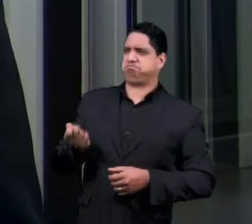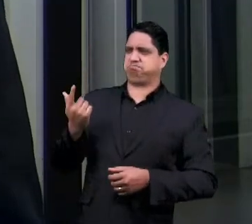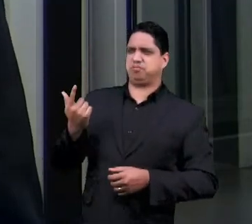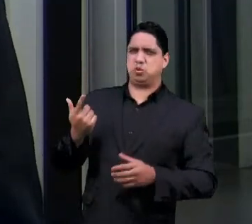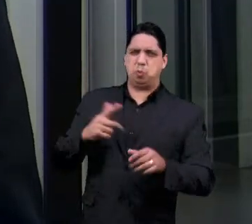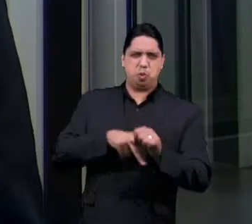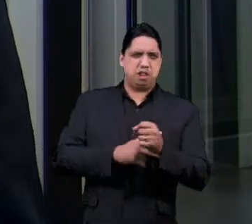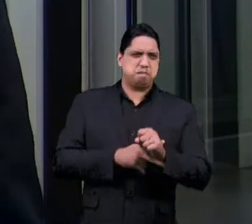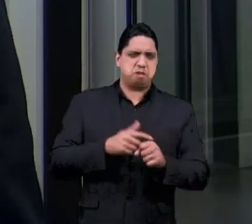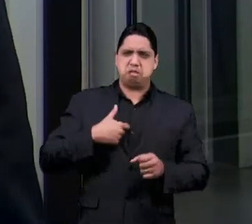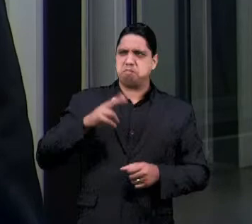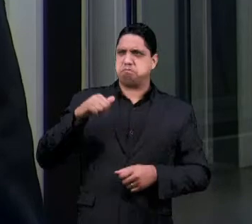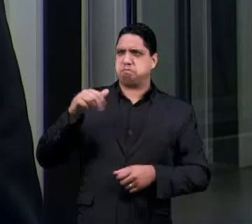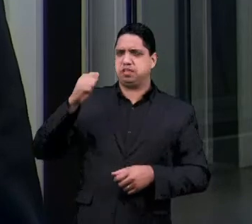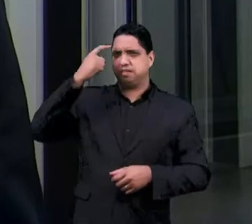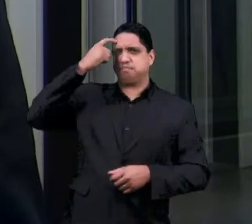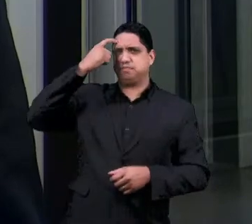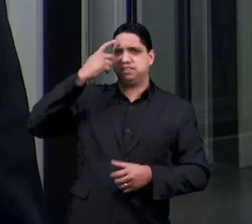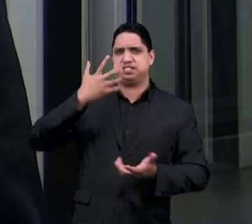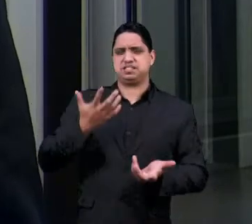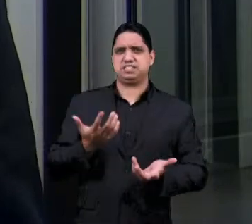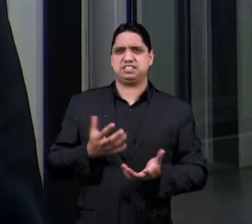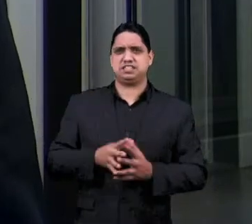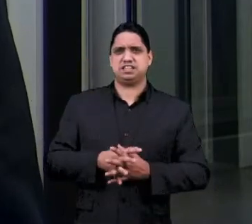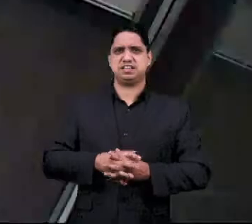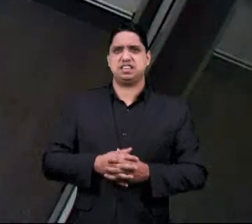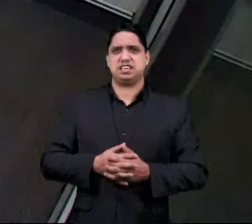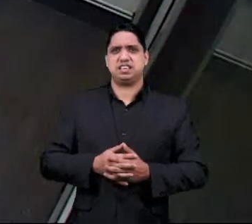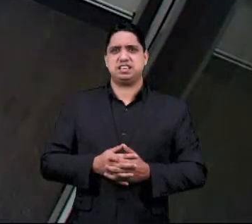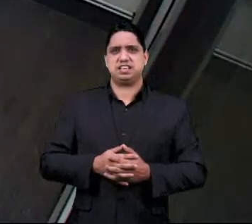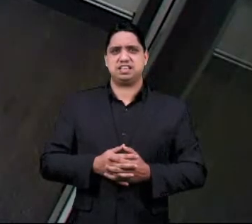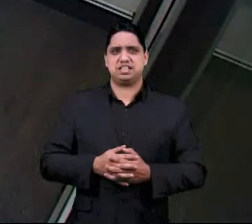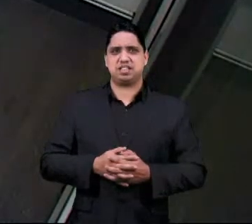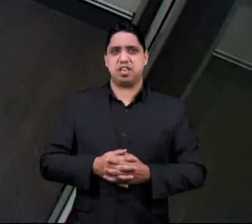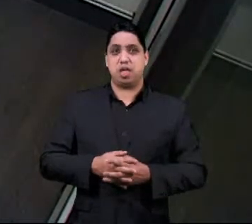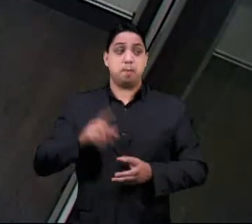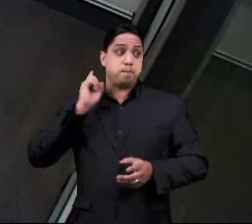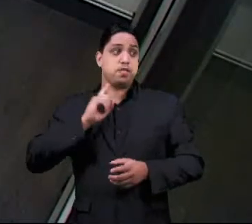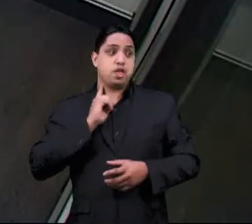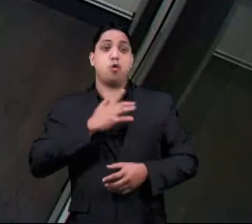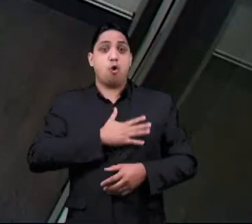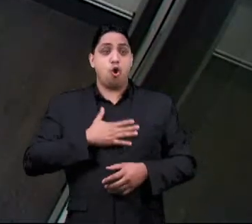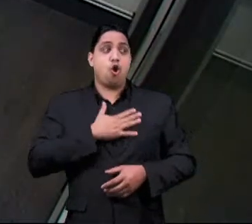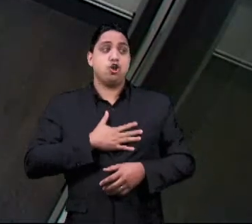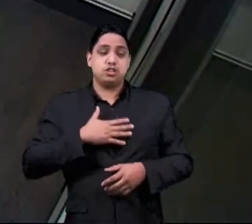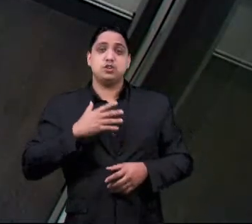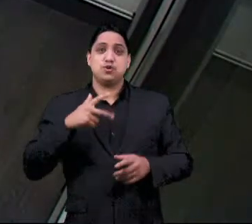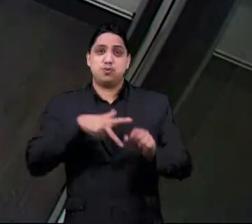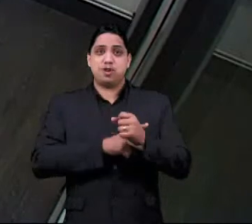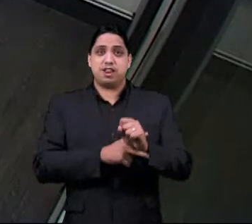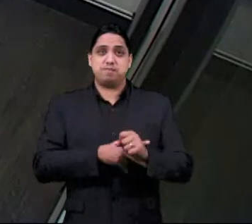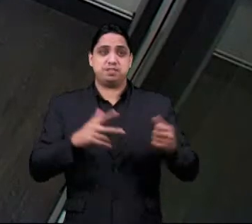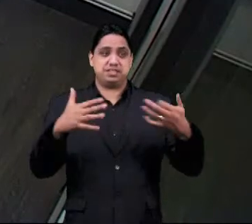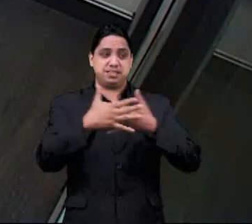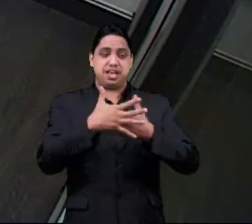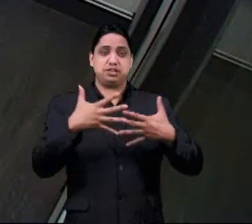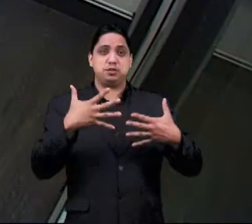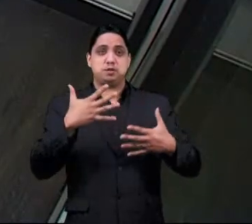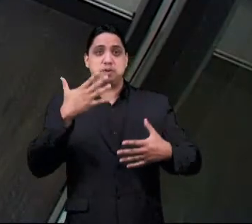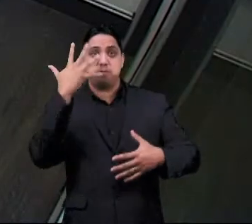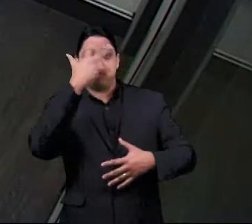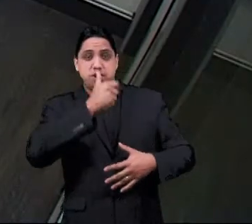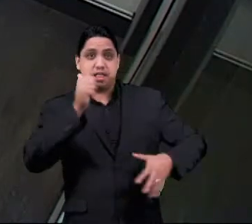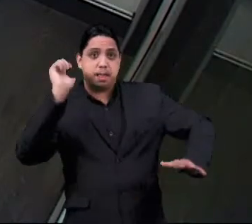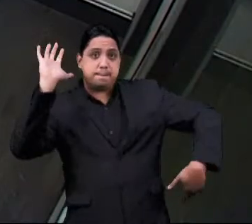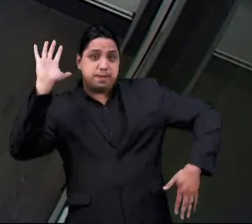nem pensando nisso. Eu falei: mineiro gosta muito de Guarapari, né? Os mineiros gostam muito de Guarapari, cidade bonita, praia. Então, né?